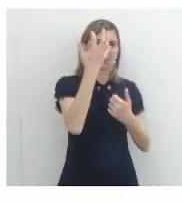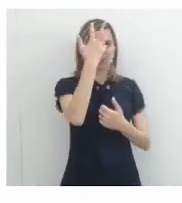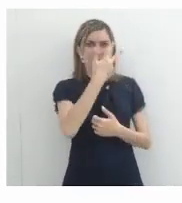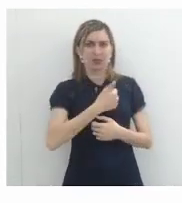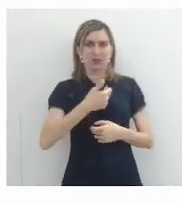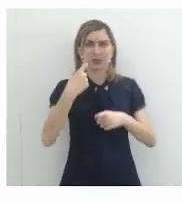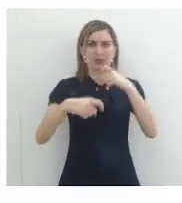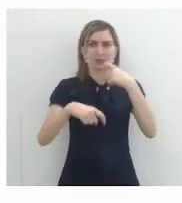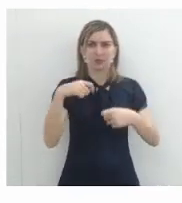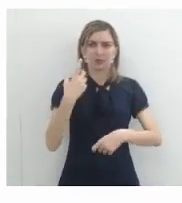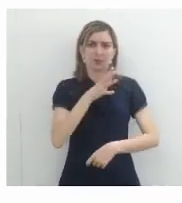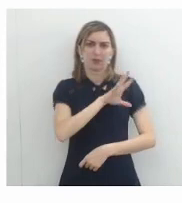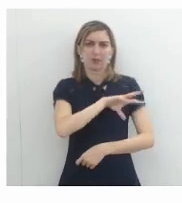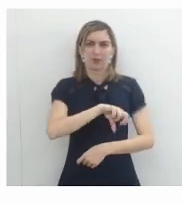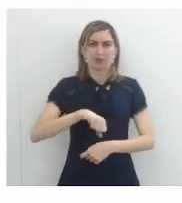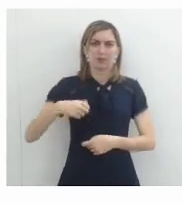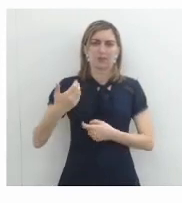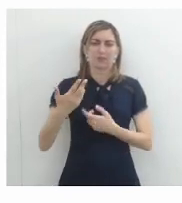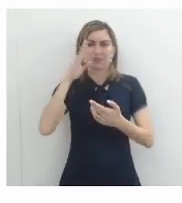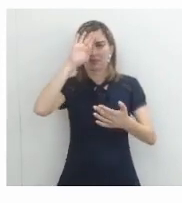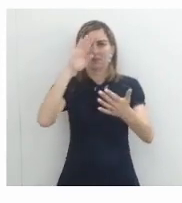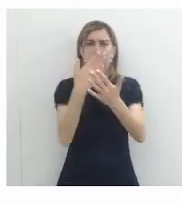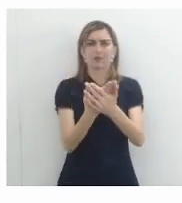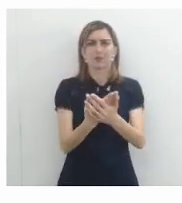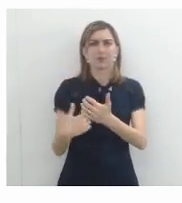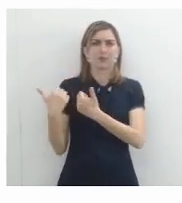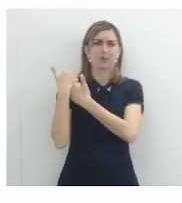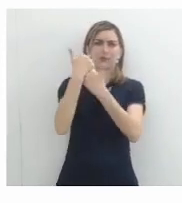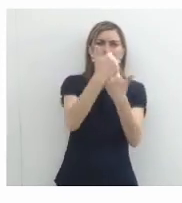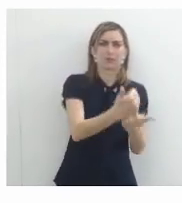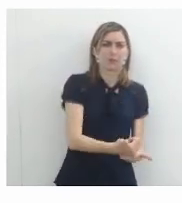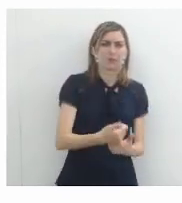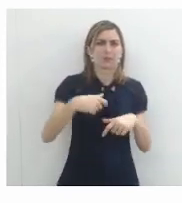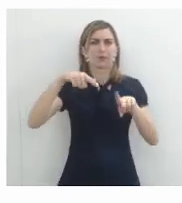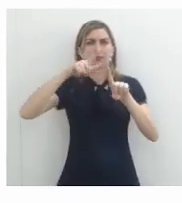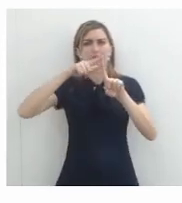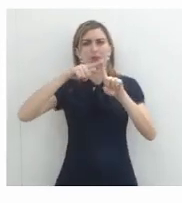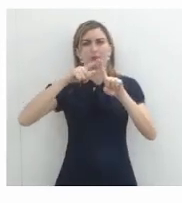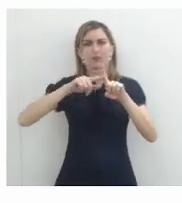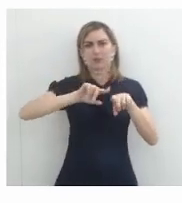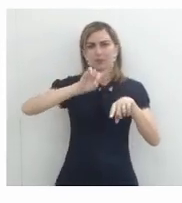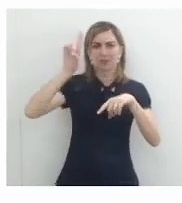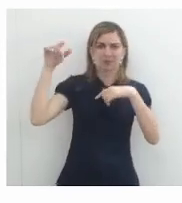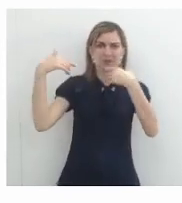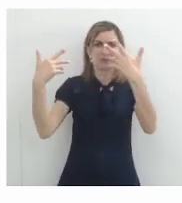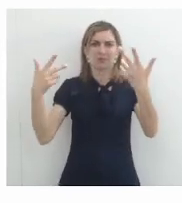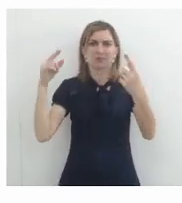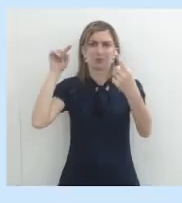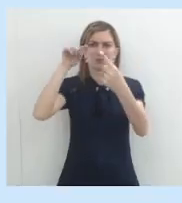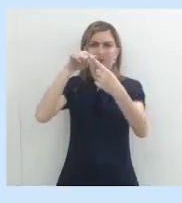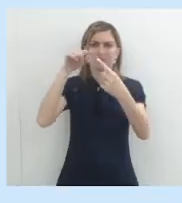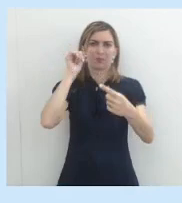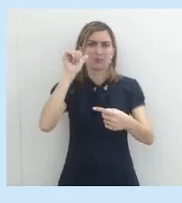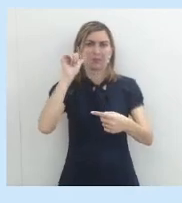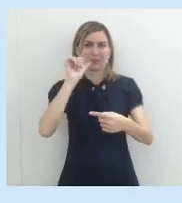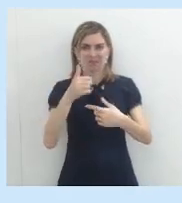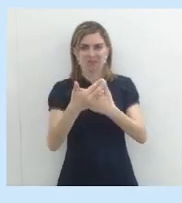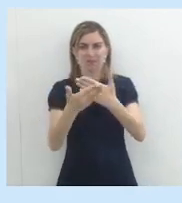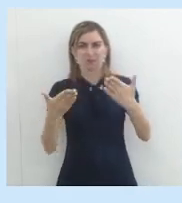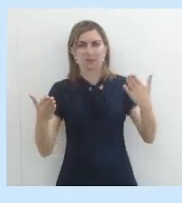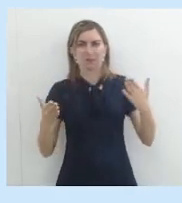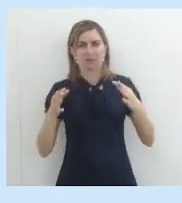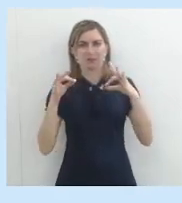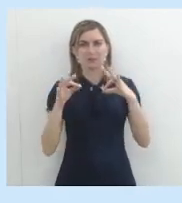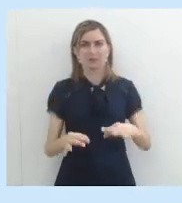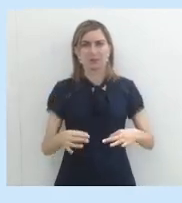sexualidade e amor. Acredita-se que representasse algum tipo de divindade ligada ao feminino. Então, justamente